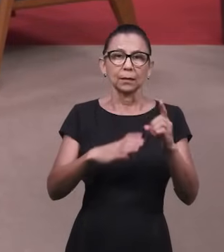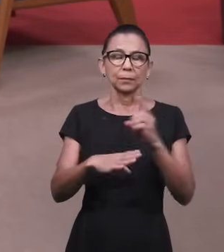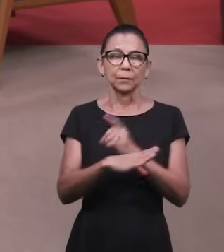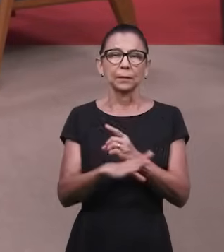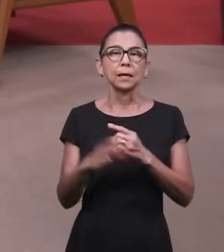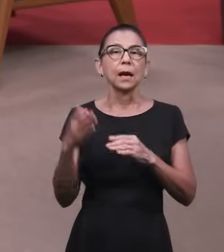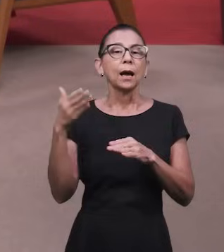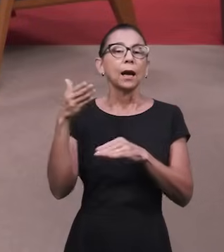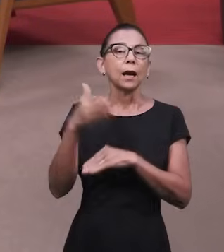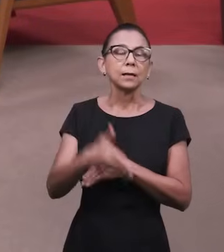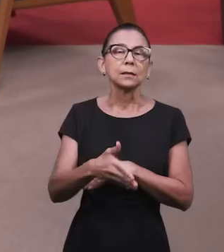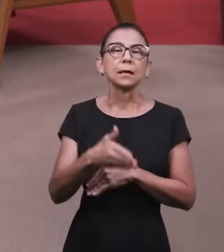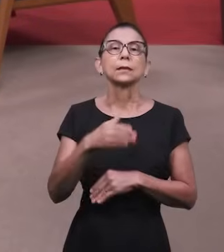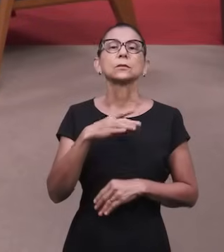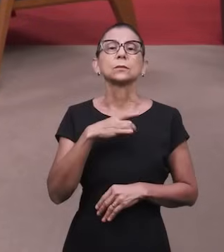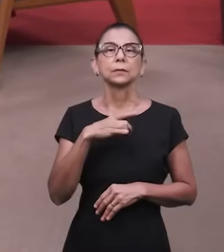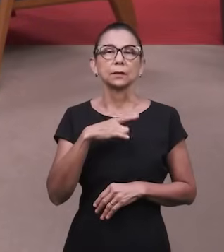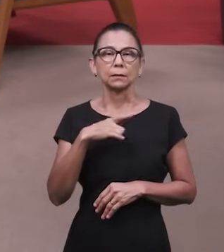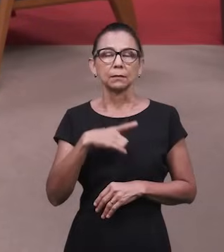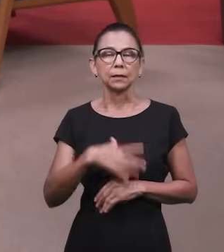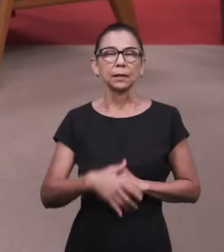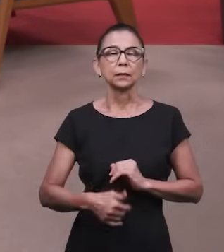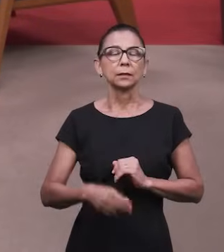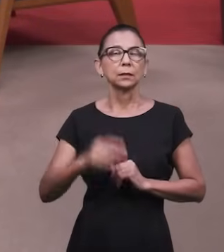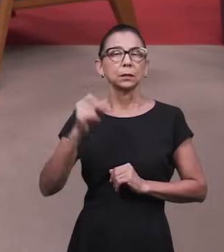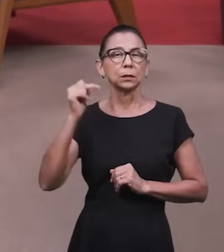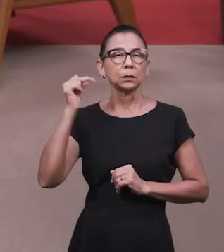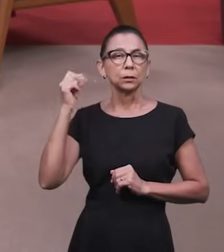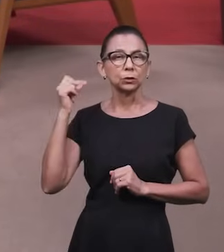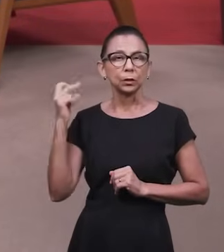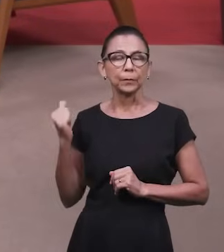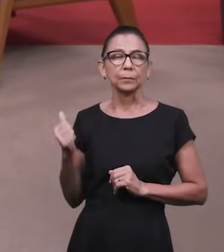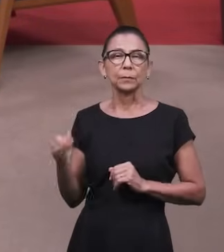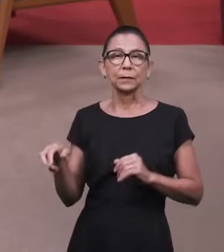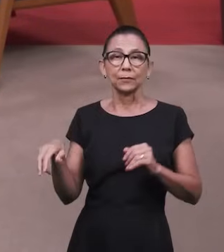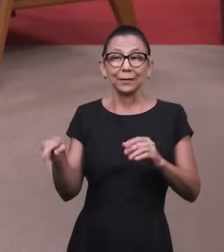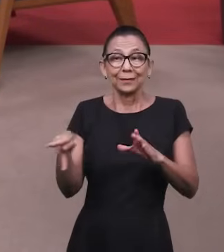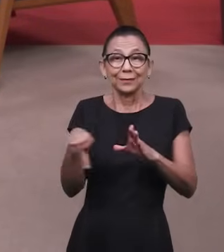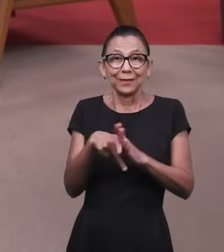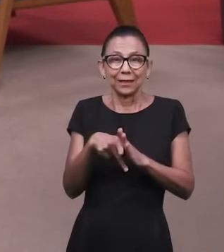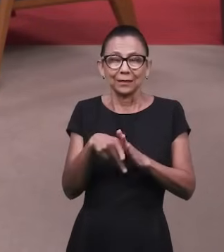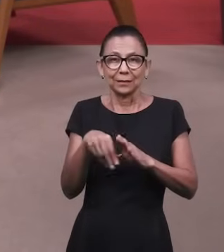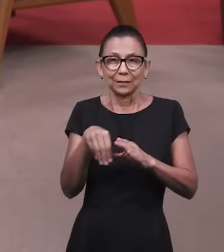esse conteúdo, que eram conteúdos antigamente desse nosso